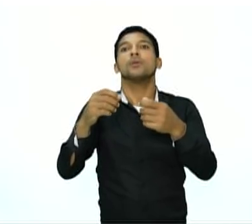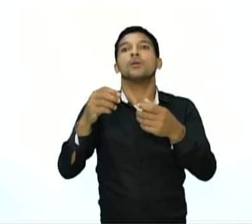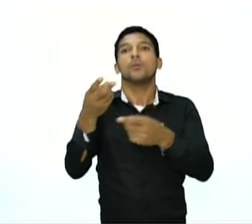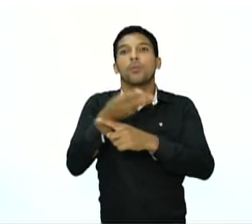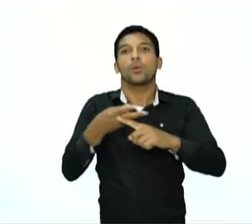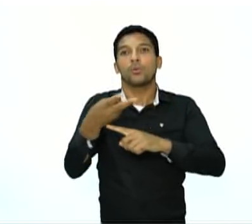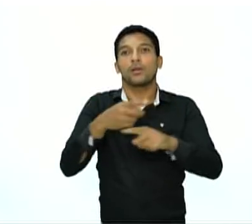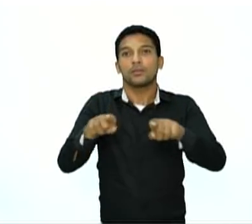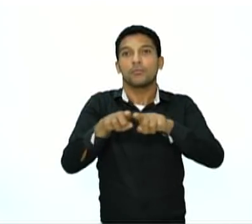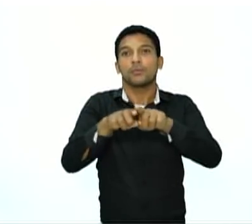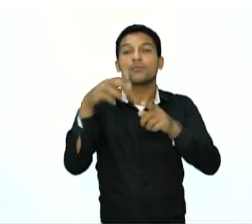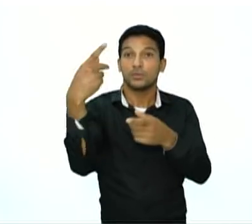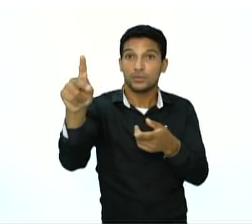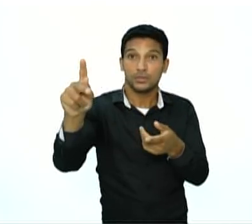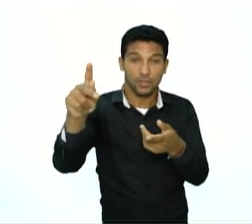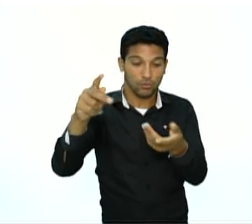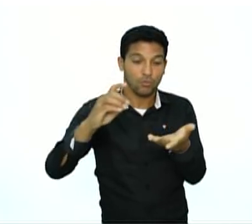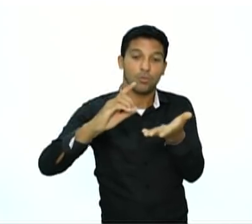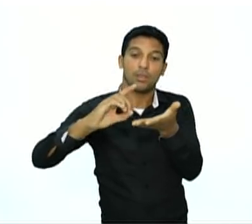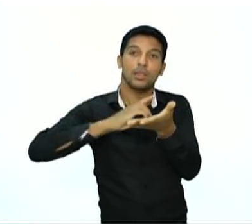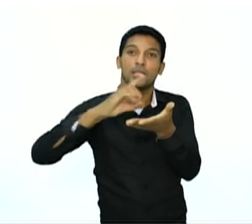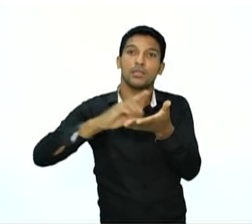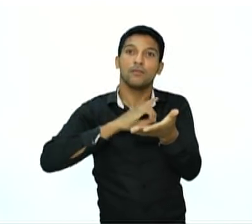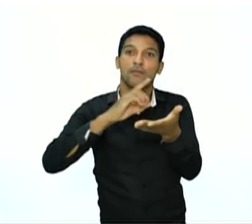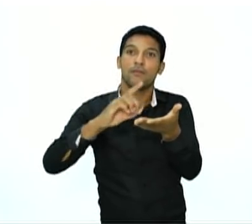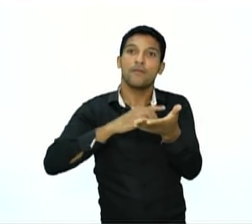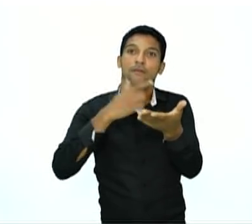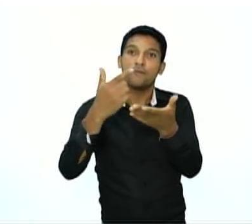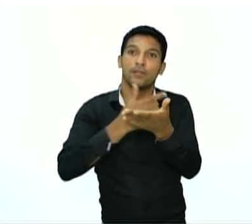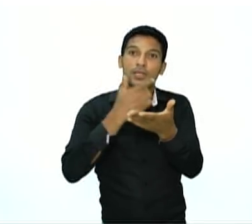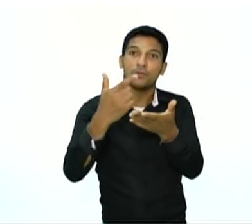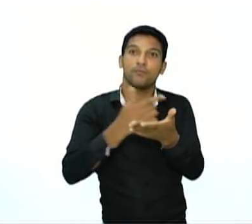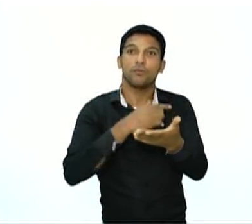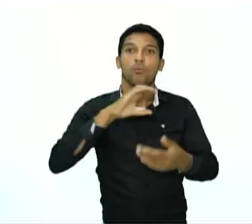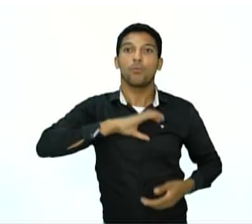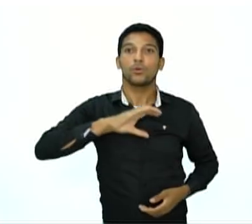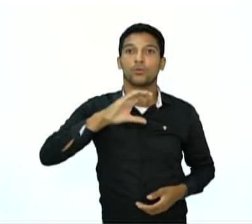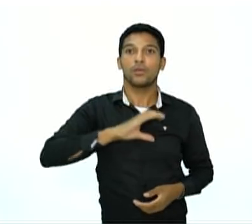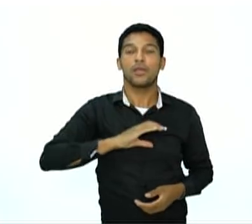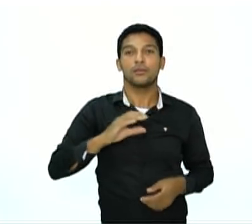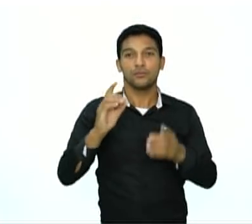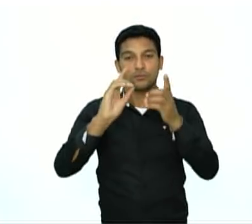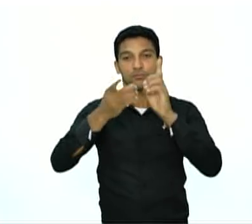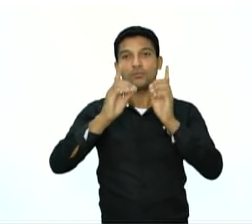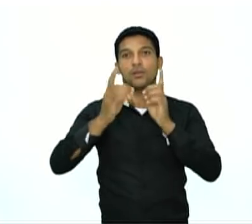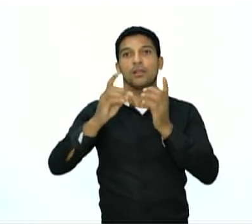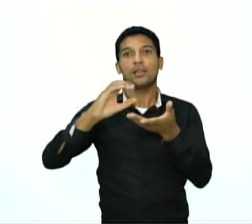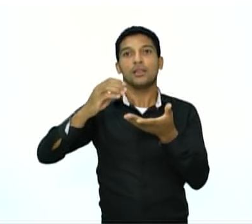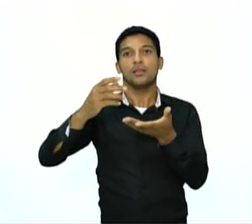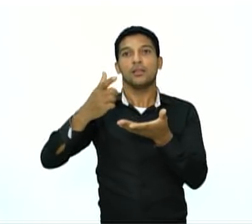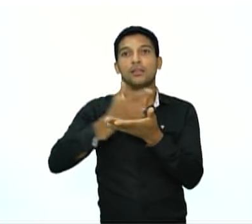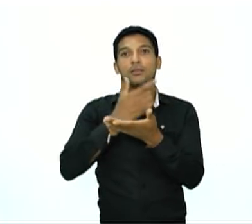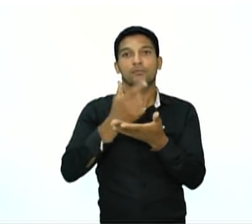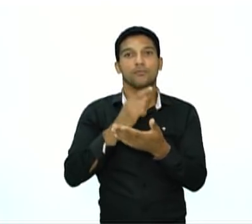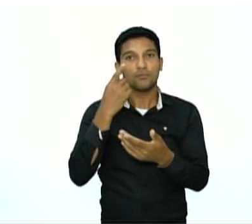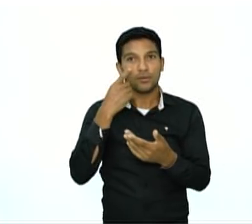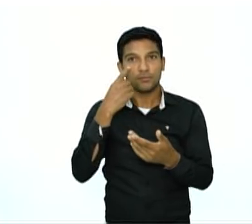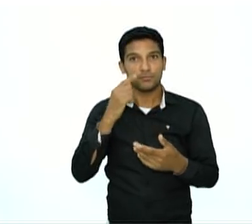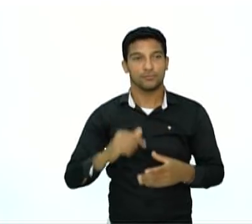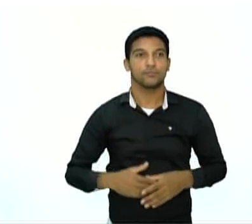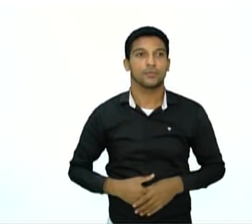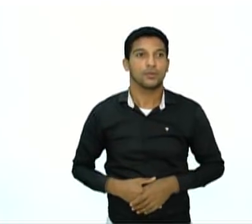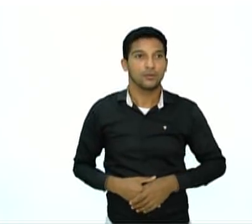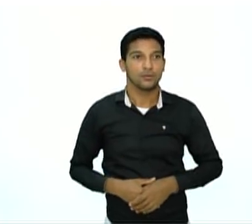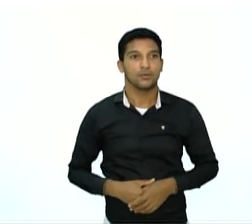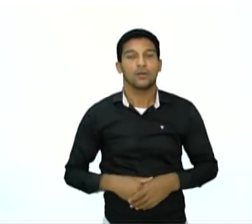para que você faça o seguinte. Encontre os verbos desse enunciado. Vamos ler novamente. A